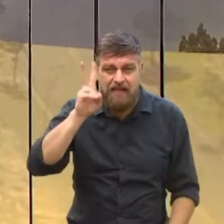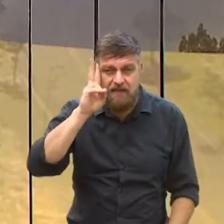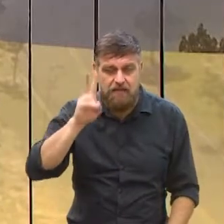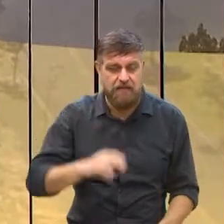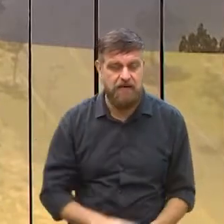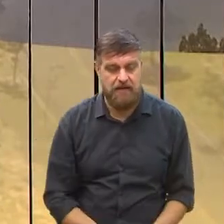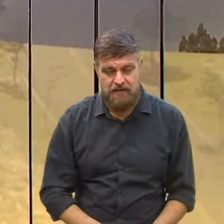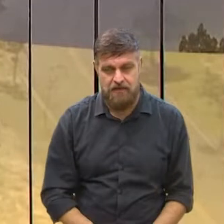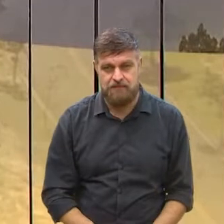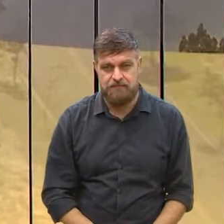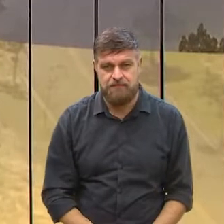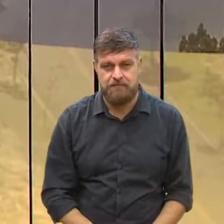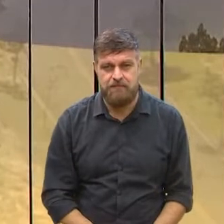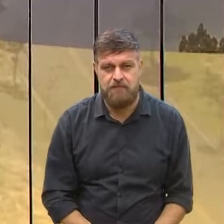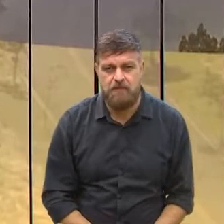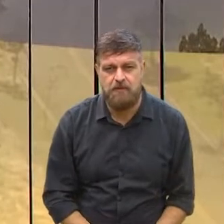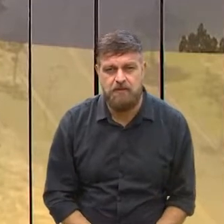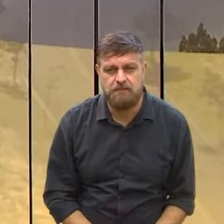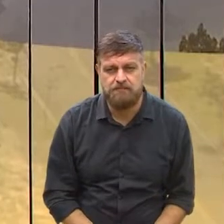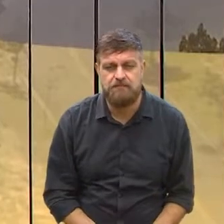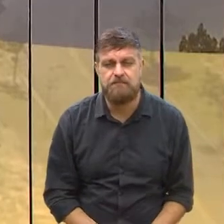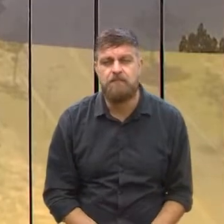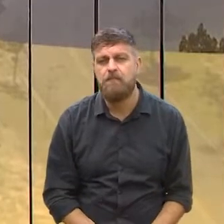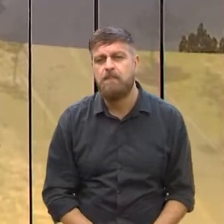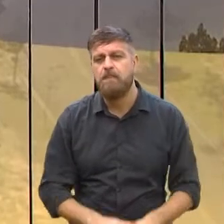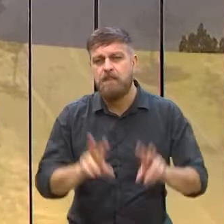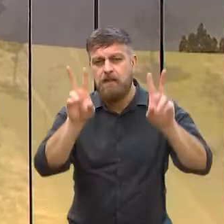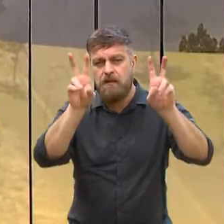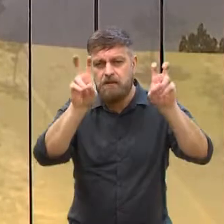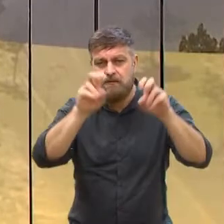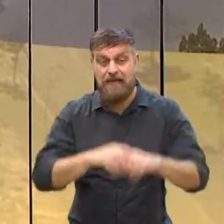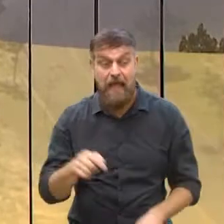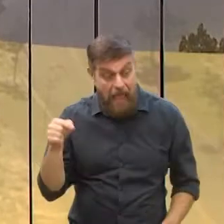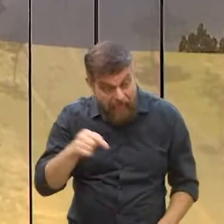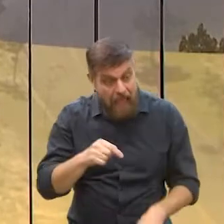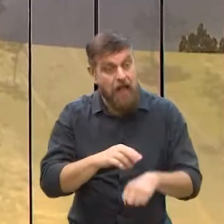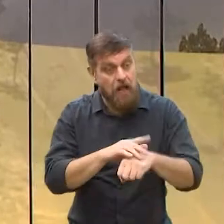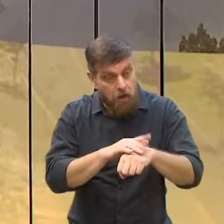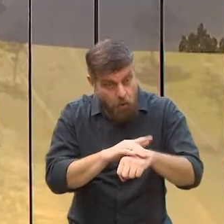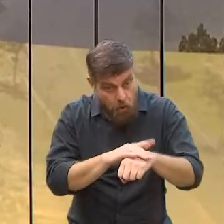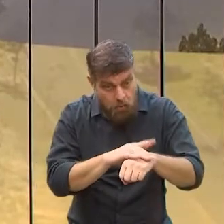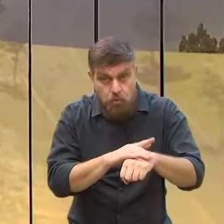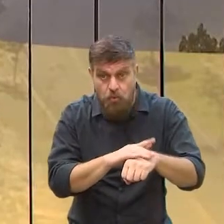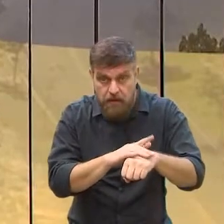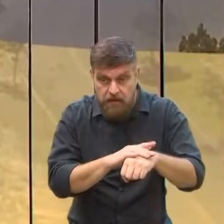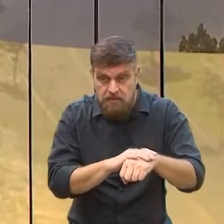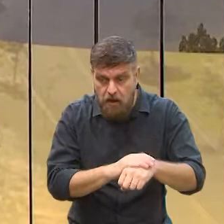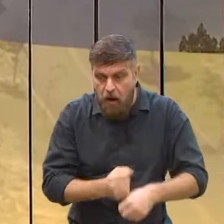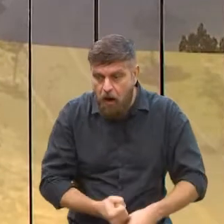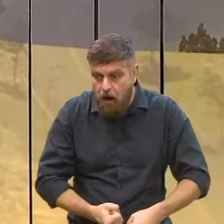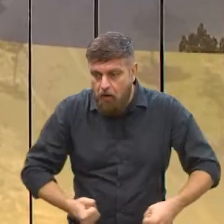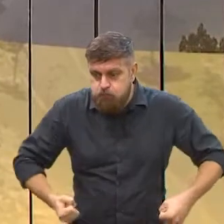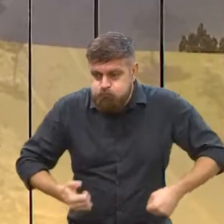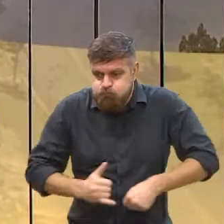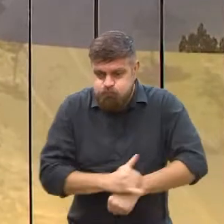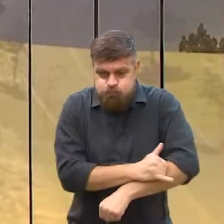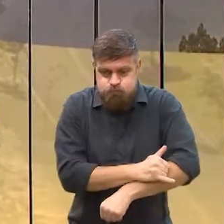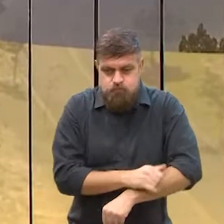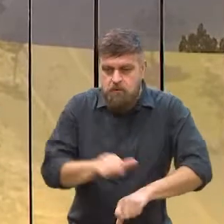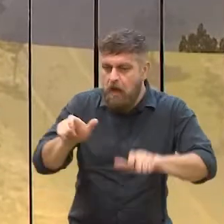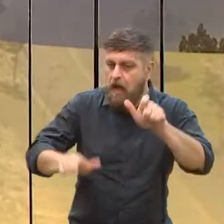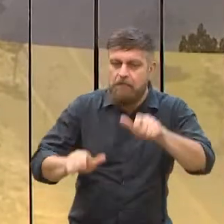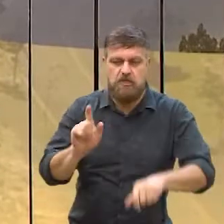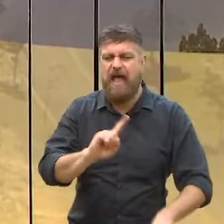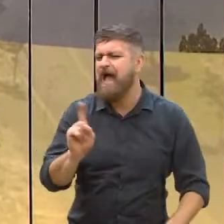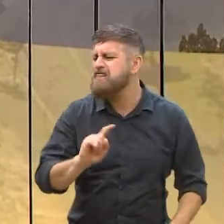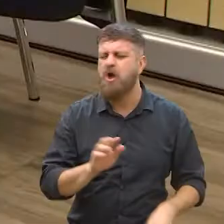no início, na introdução, sobre a obesidade ser uma doença. E a maior parte das pessoas não entendem